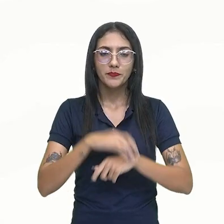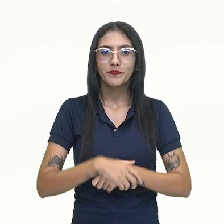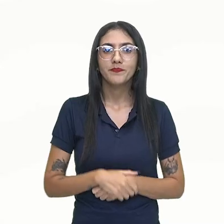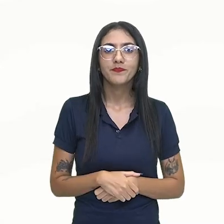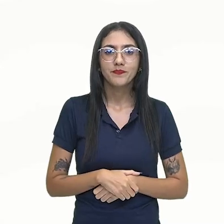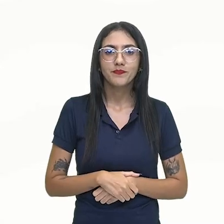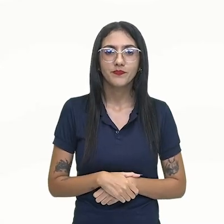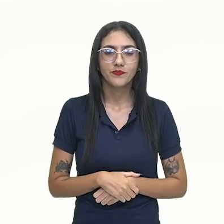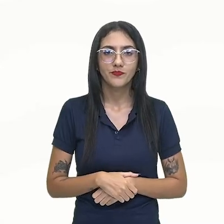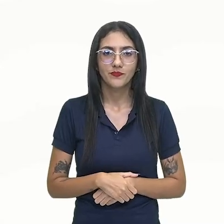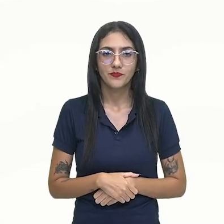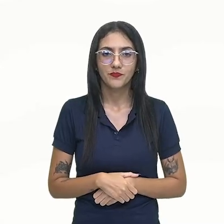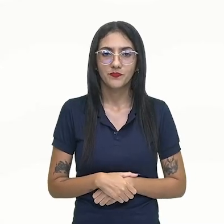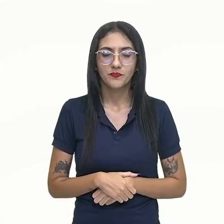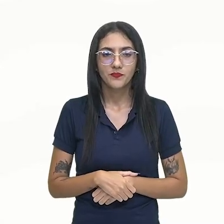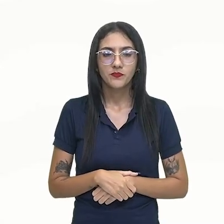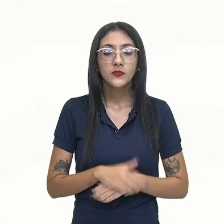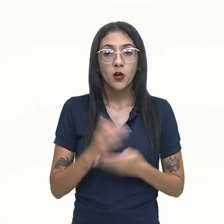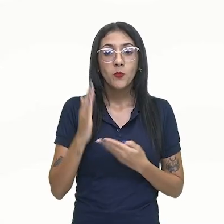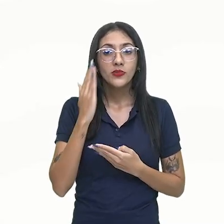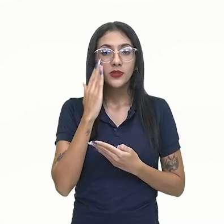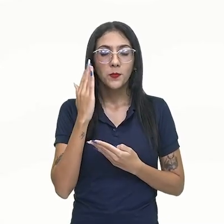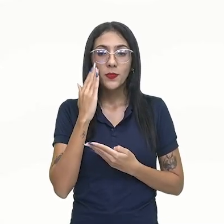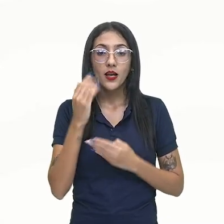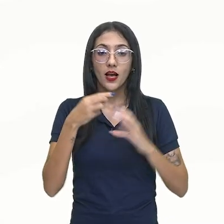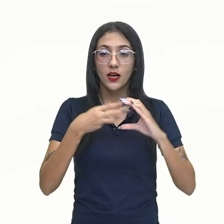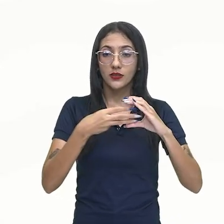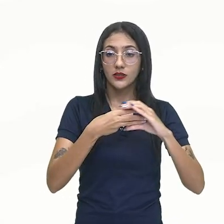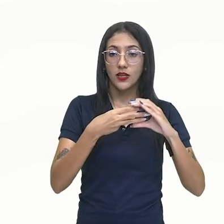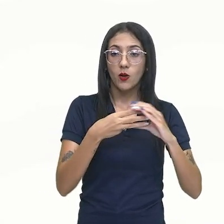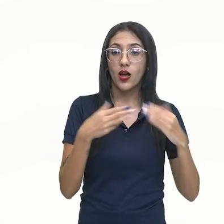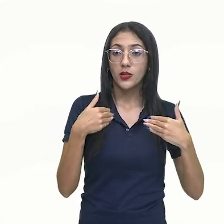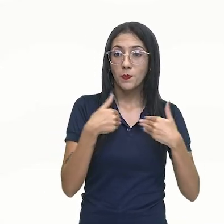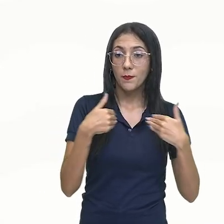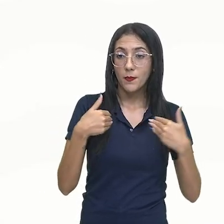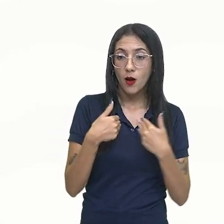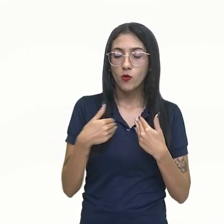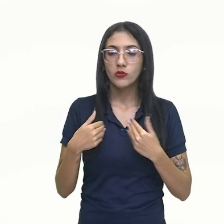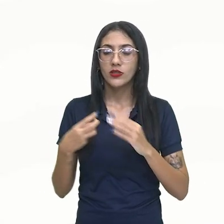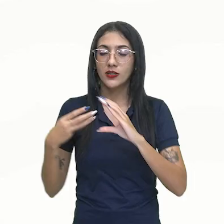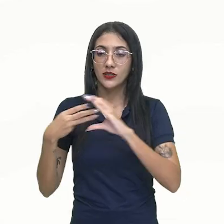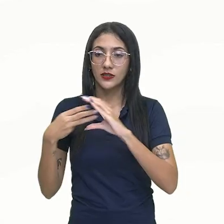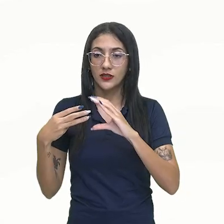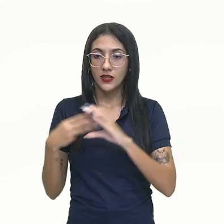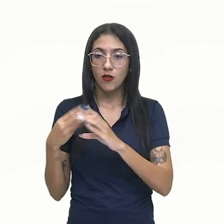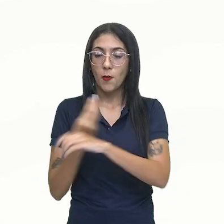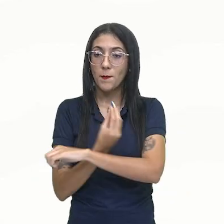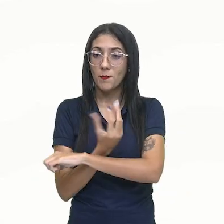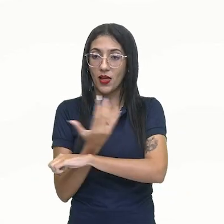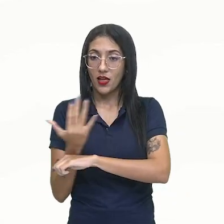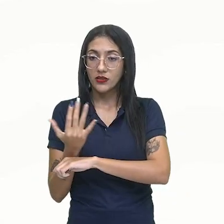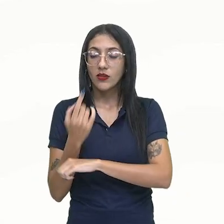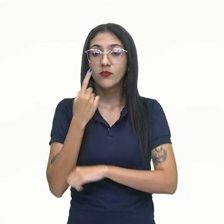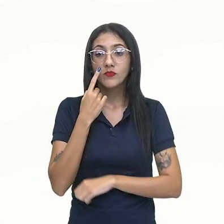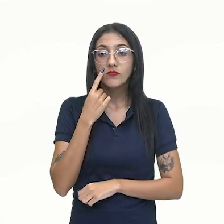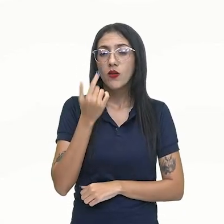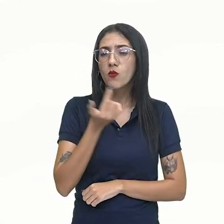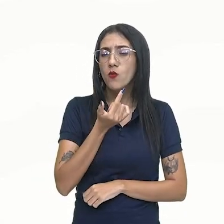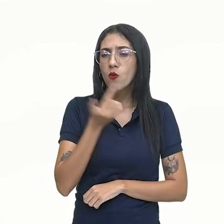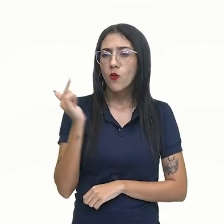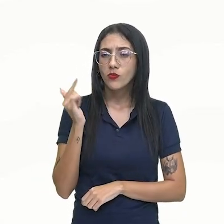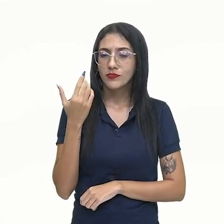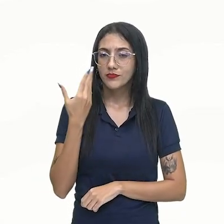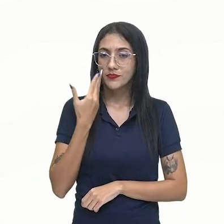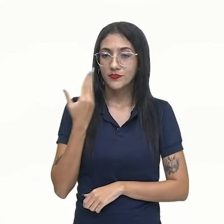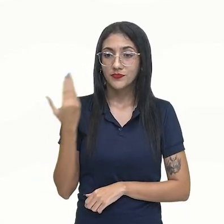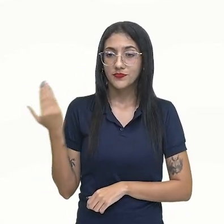Para diferenciar a célula animal da célula vegetal, trago aí para vocês um outro esquema didático,